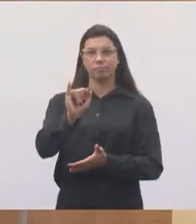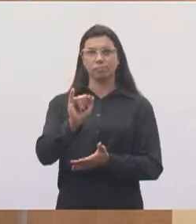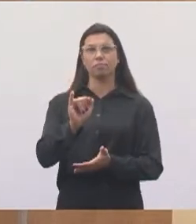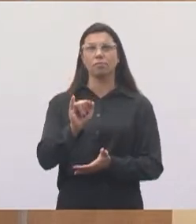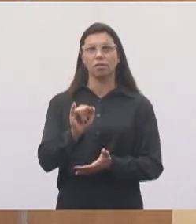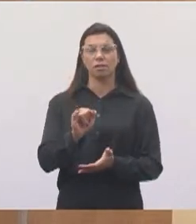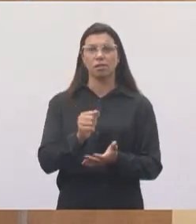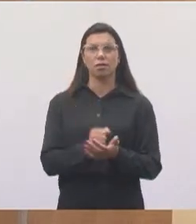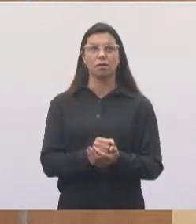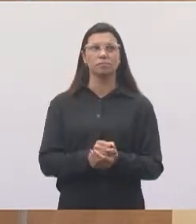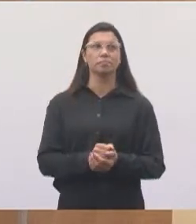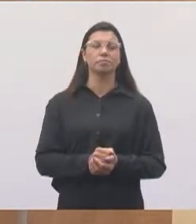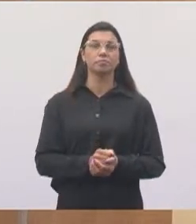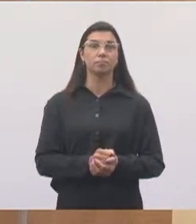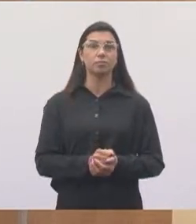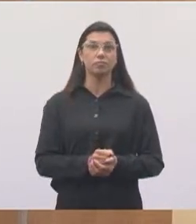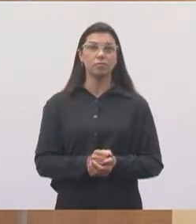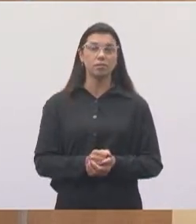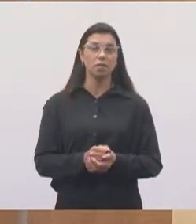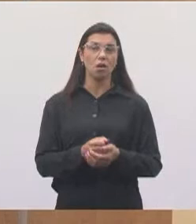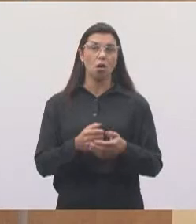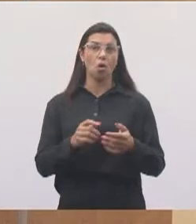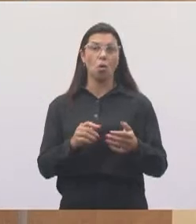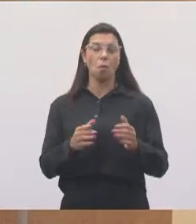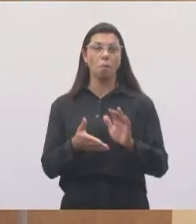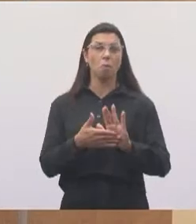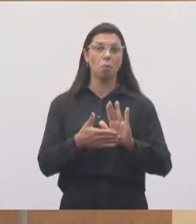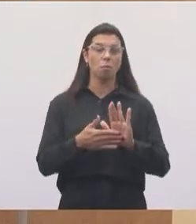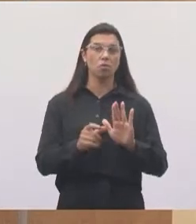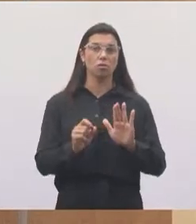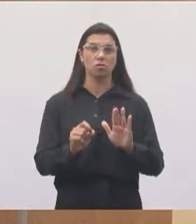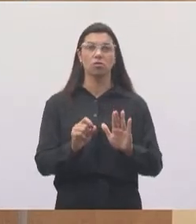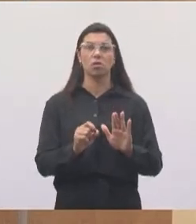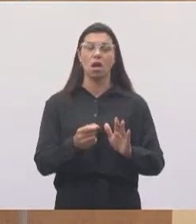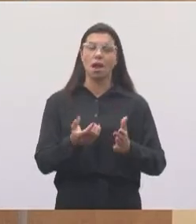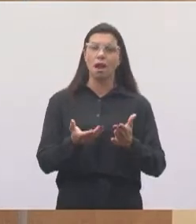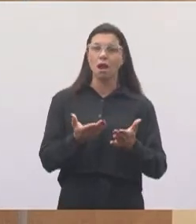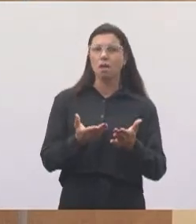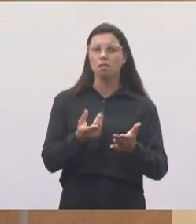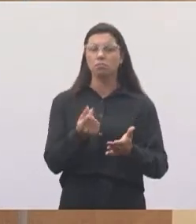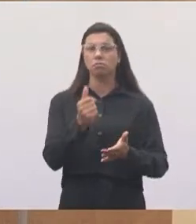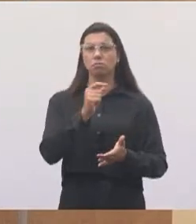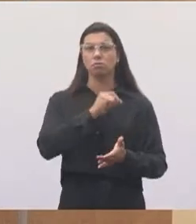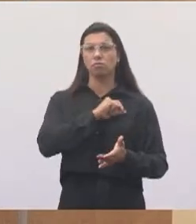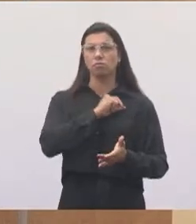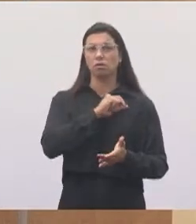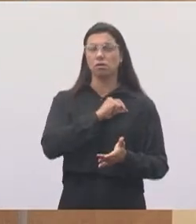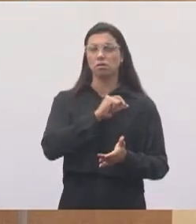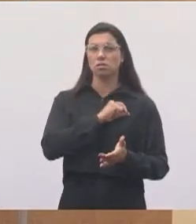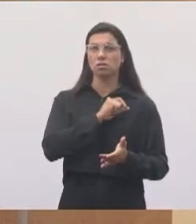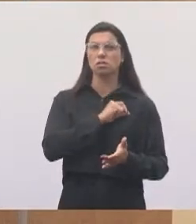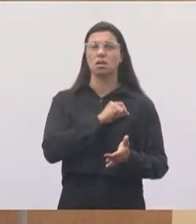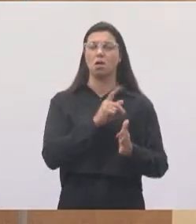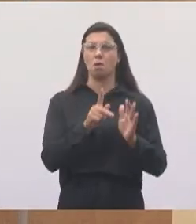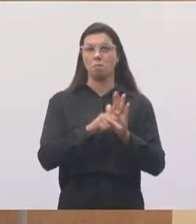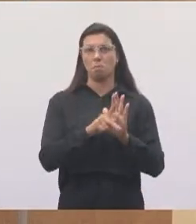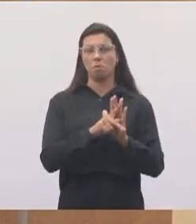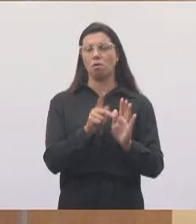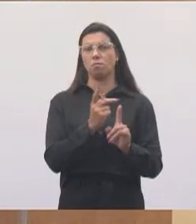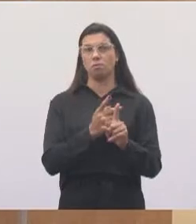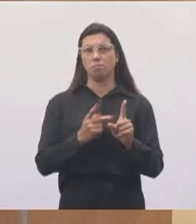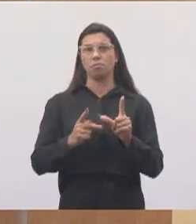de avaliação atorial, com a finalidade de garantir o equilíbrio financeiro atorial do regime próprio de